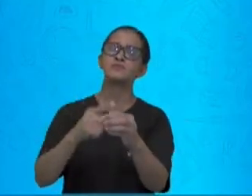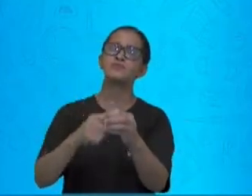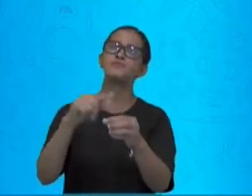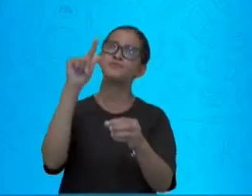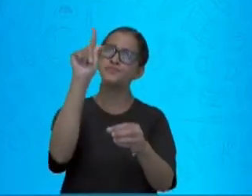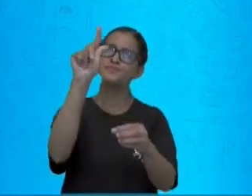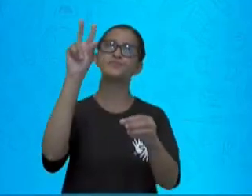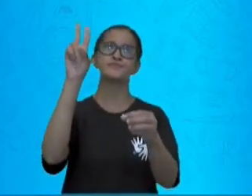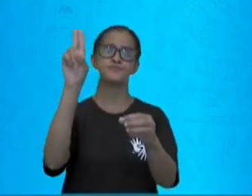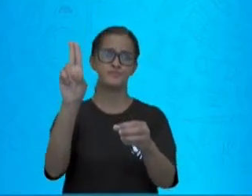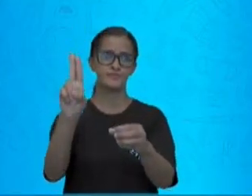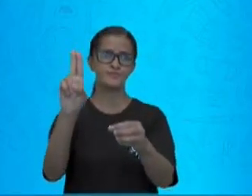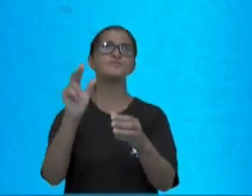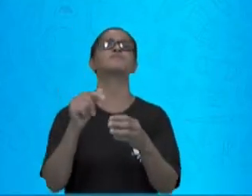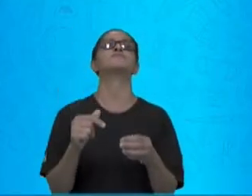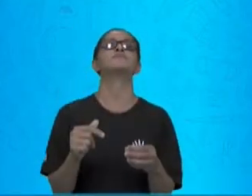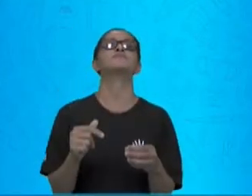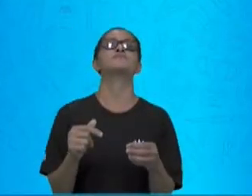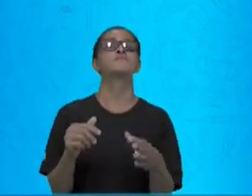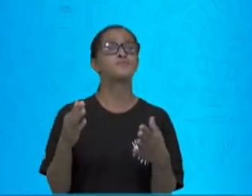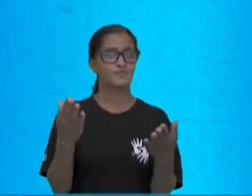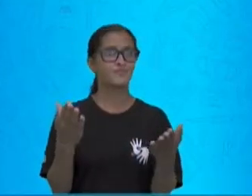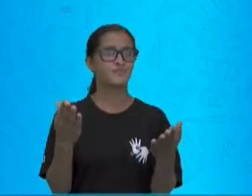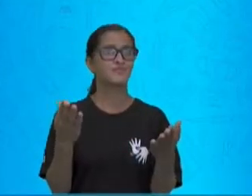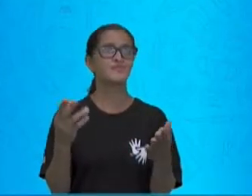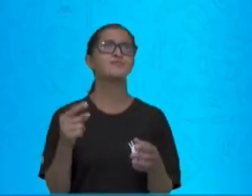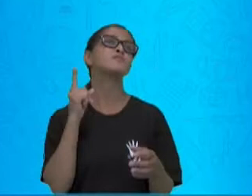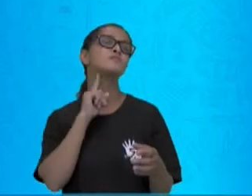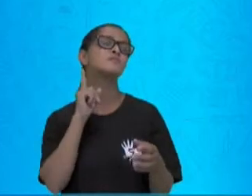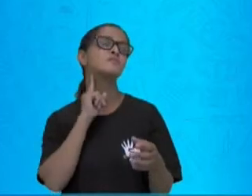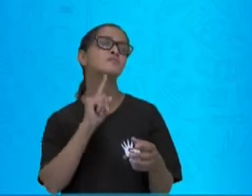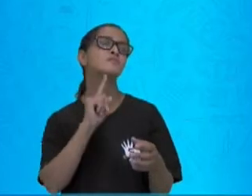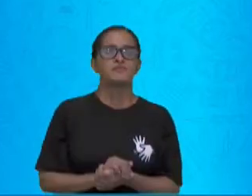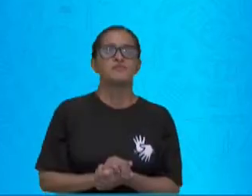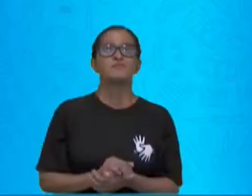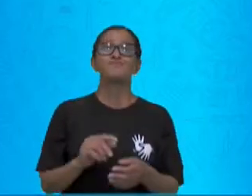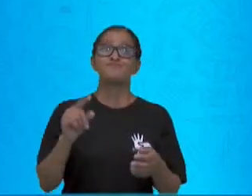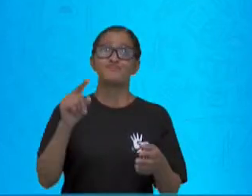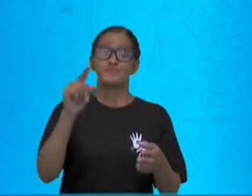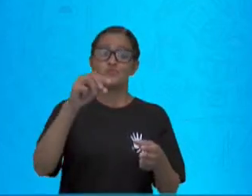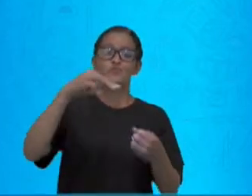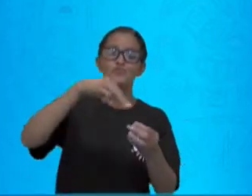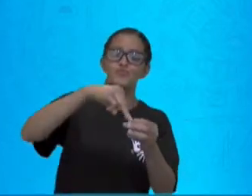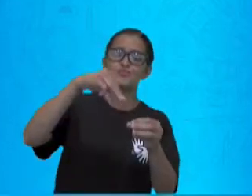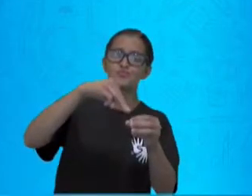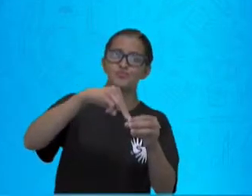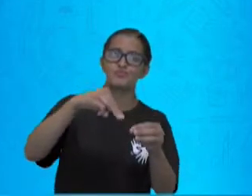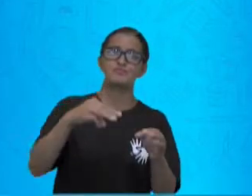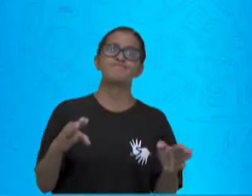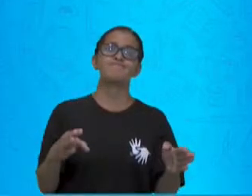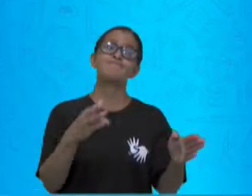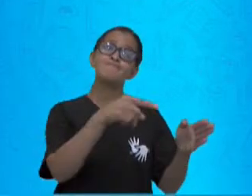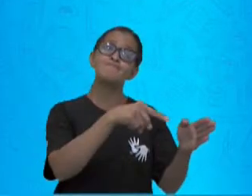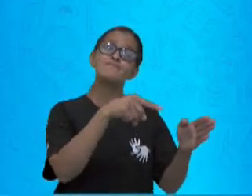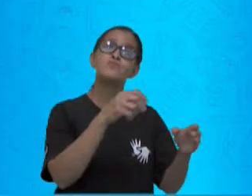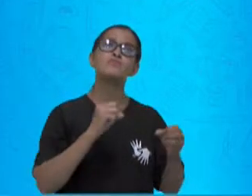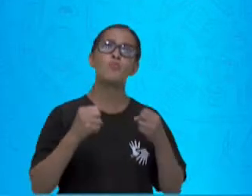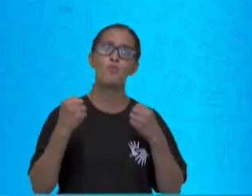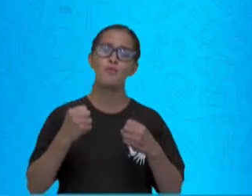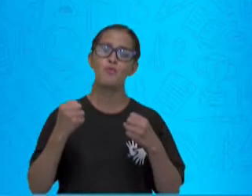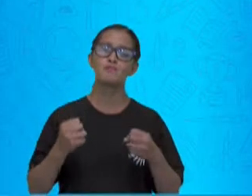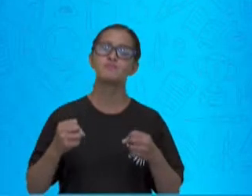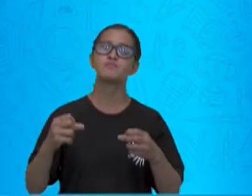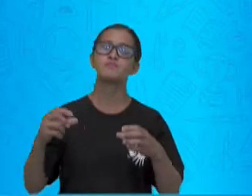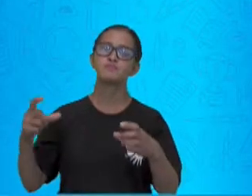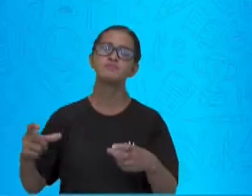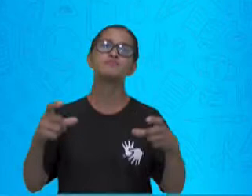na Unidade Federativa de Minas Gerais. E esses municípios, eles podem estar divididos